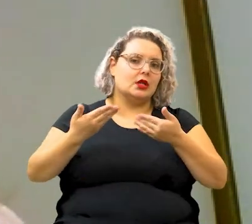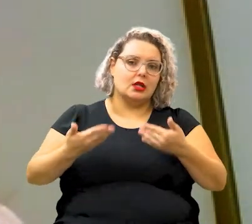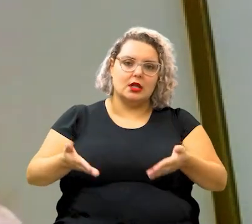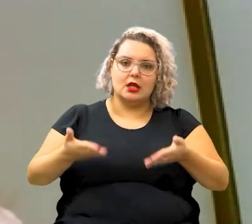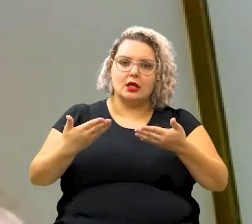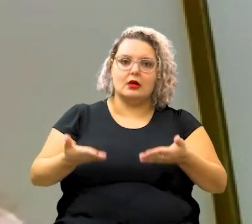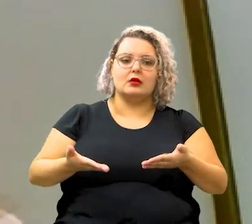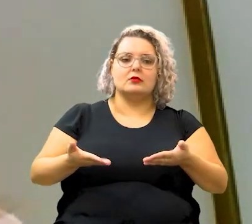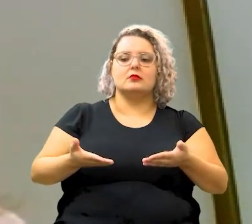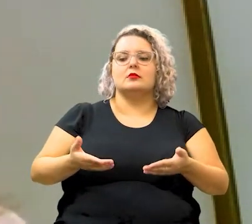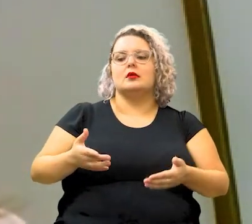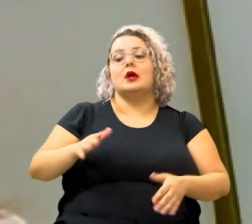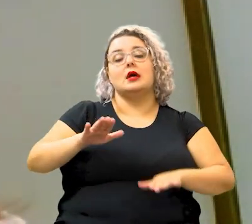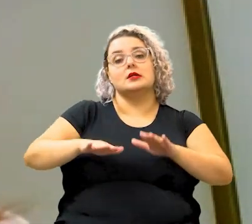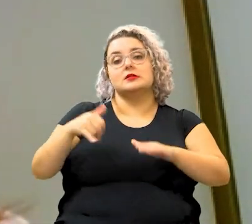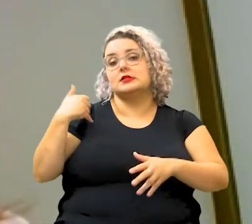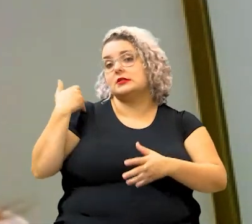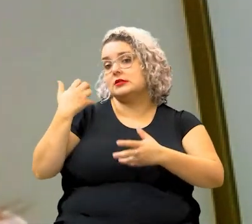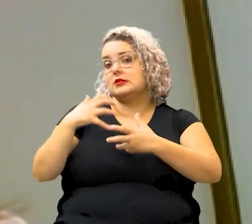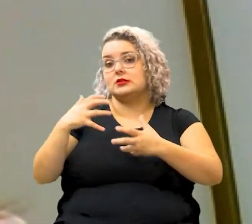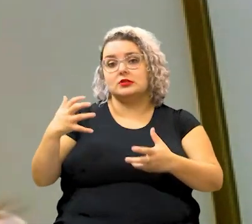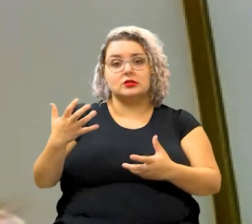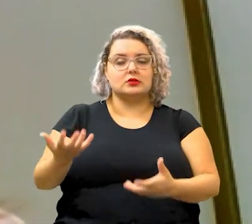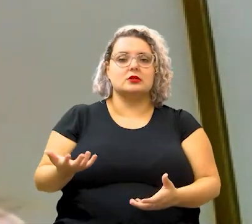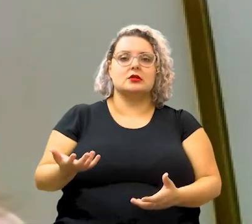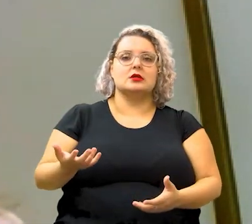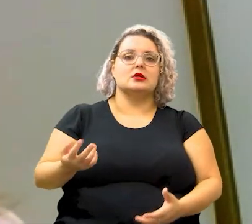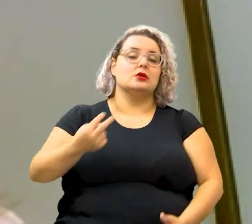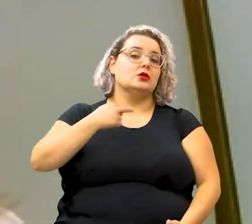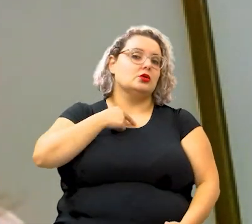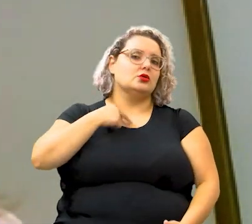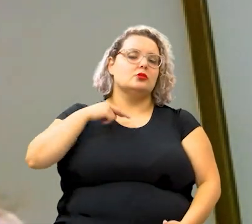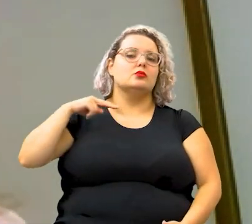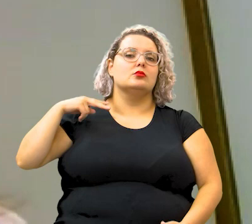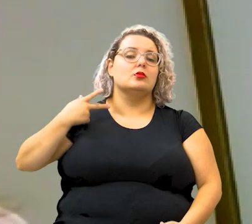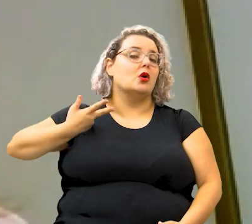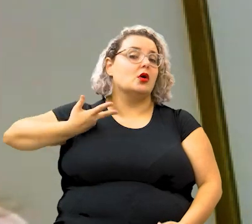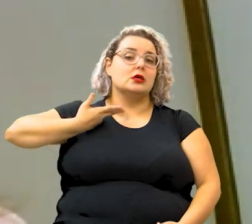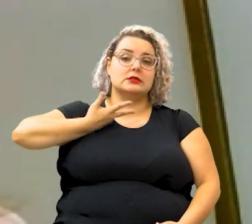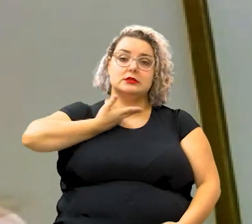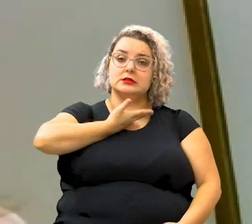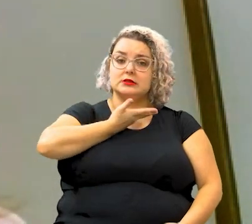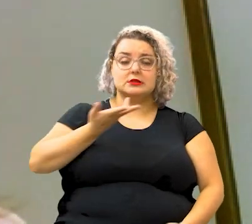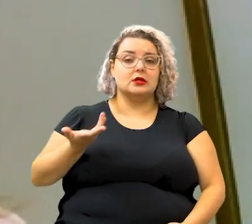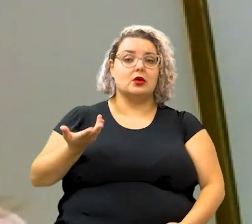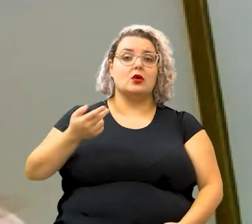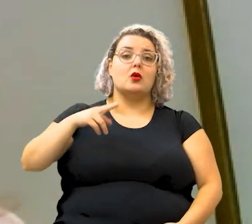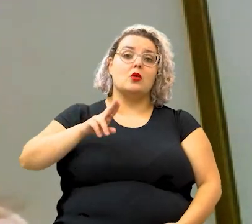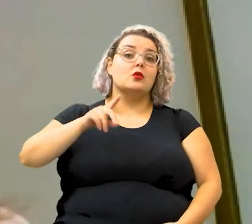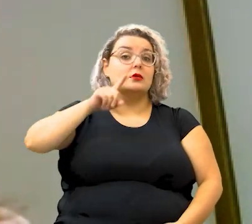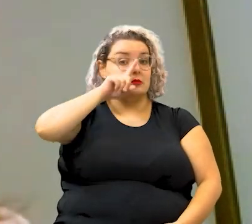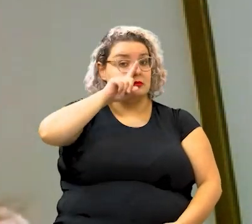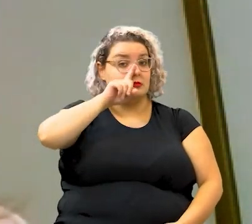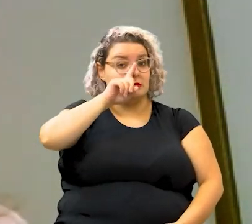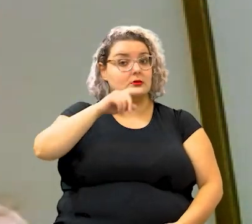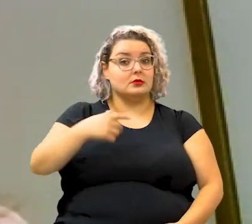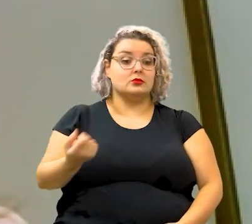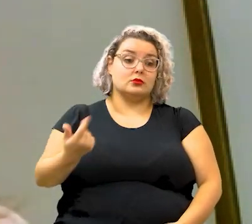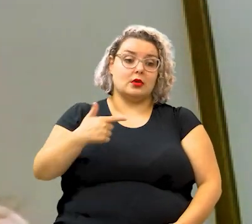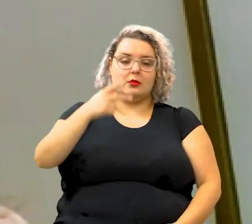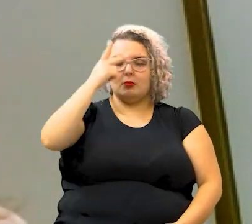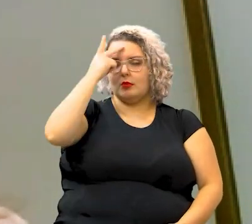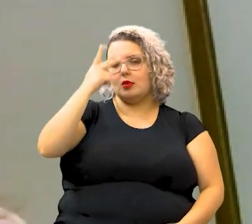leves, um paciente que às vezes tem mais idoso, que tem contraindicação cirúrgica, ou que a cirurgia vai trazer mais risco do que a